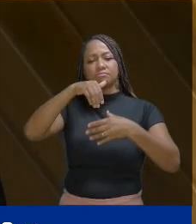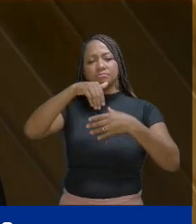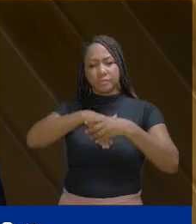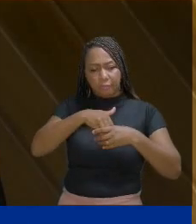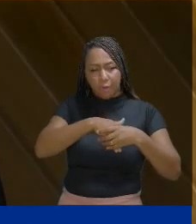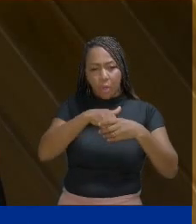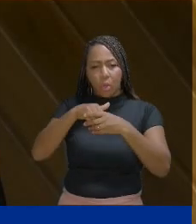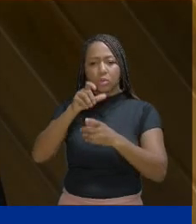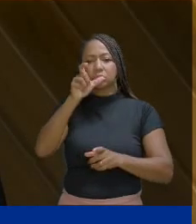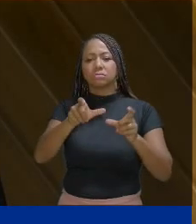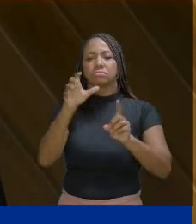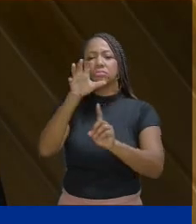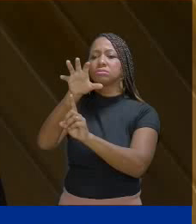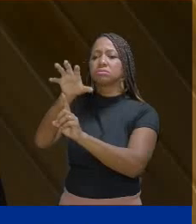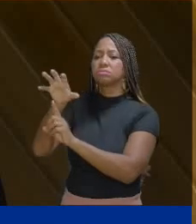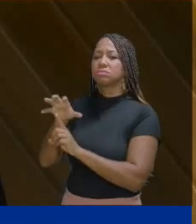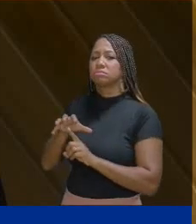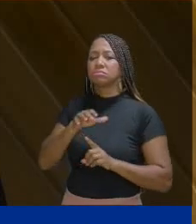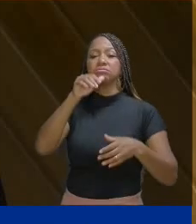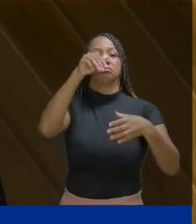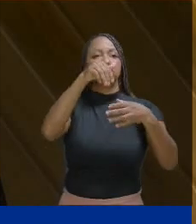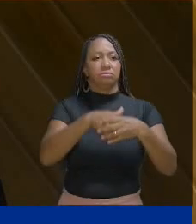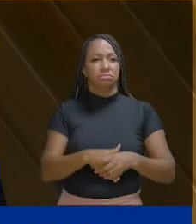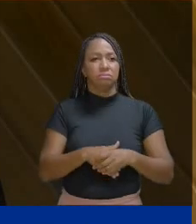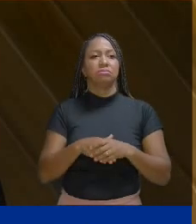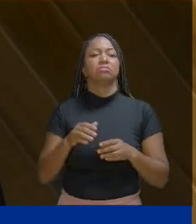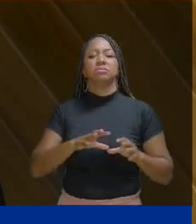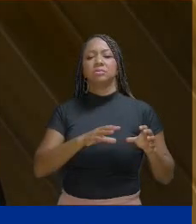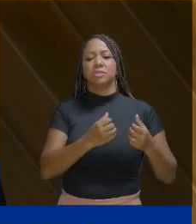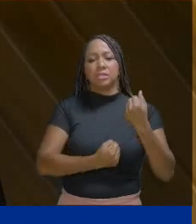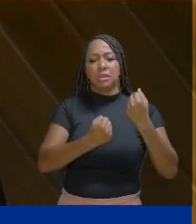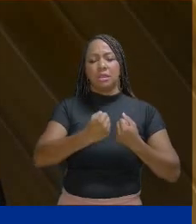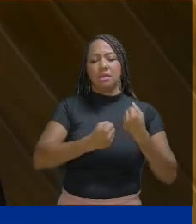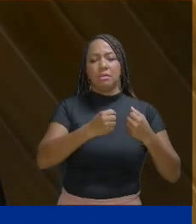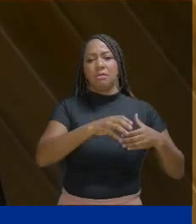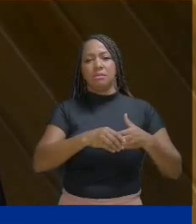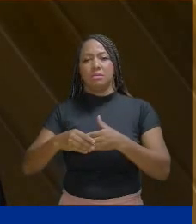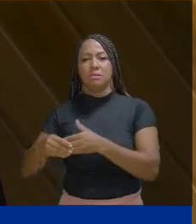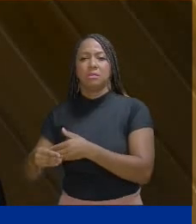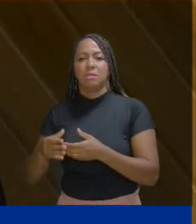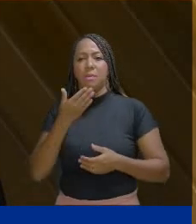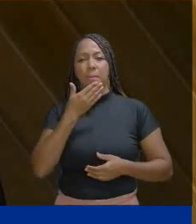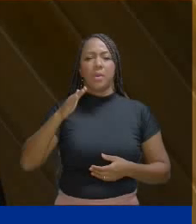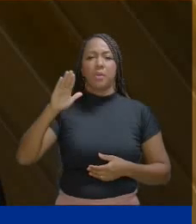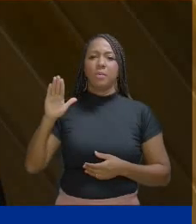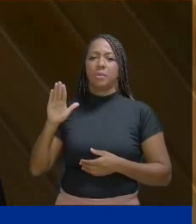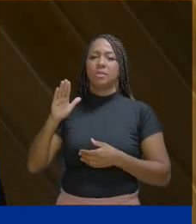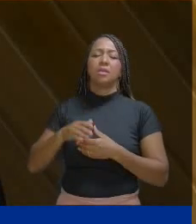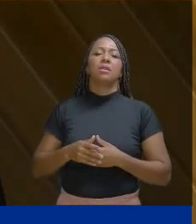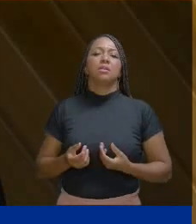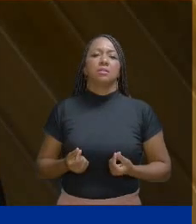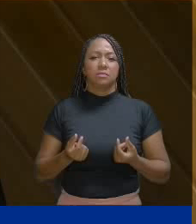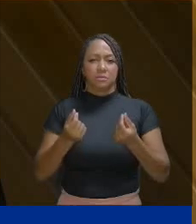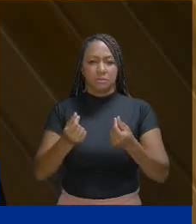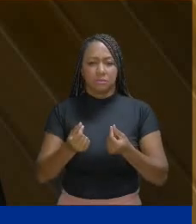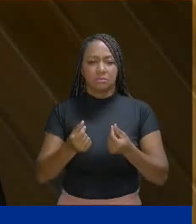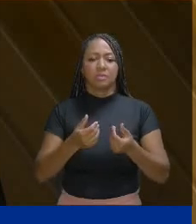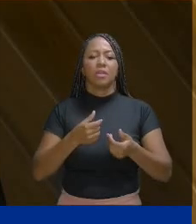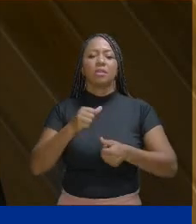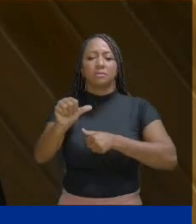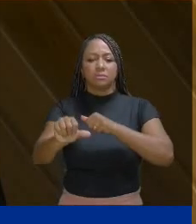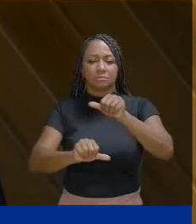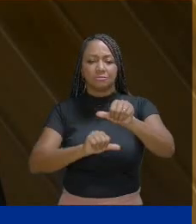de sufrágio consistente no transporte irregular de eleitores e na promessa e entrega de valores em troca